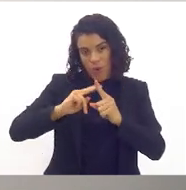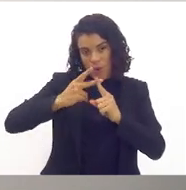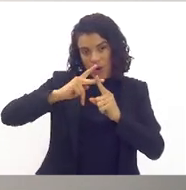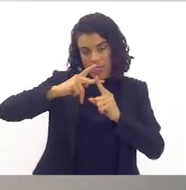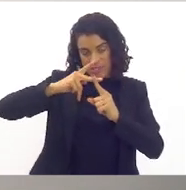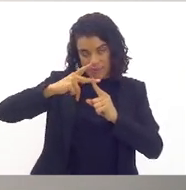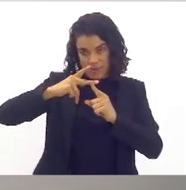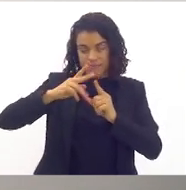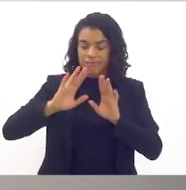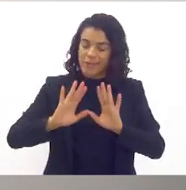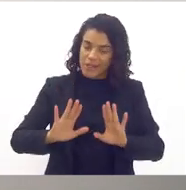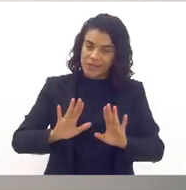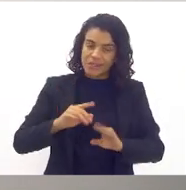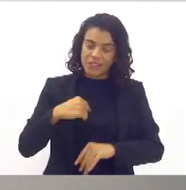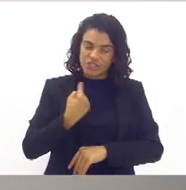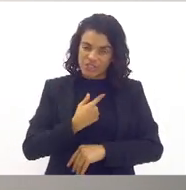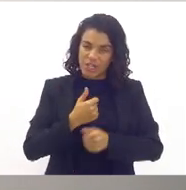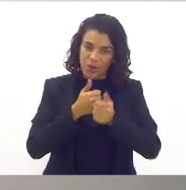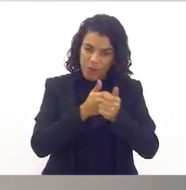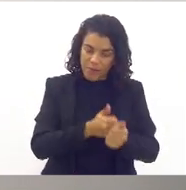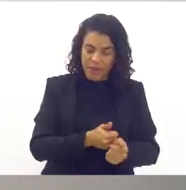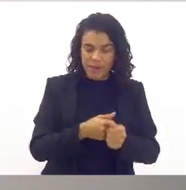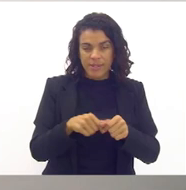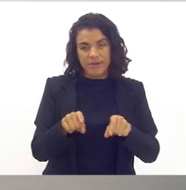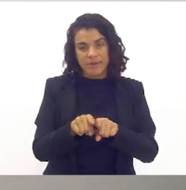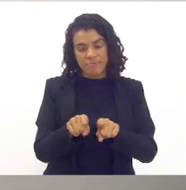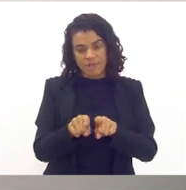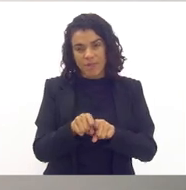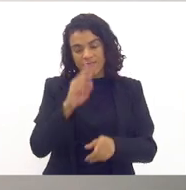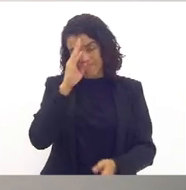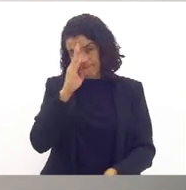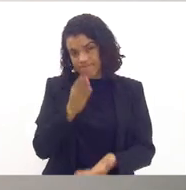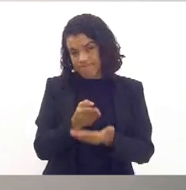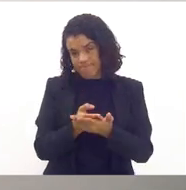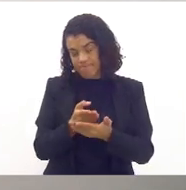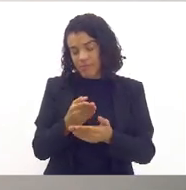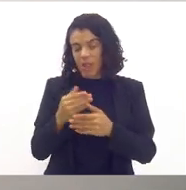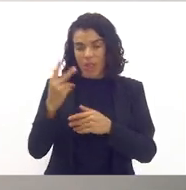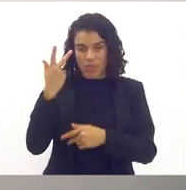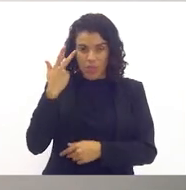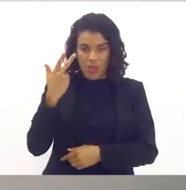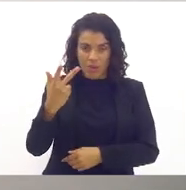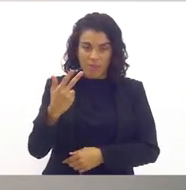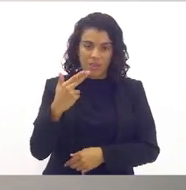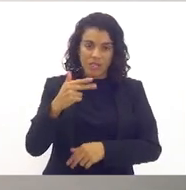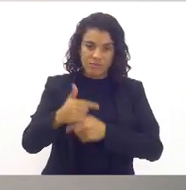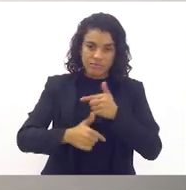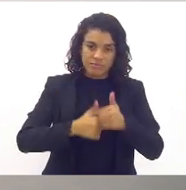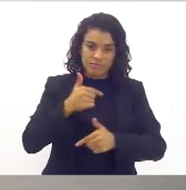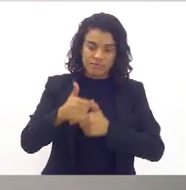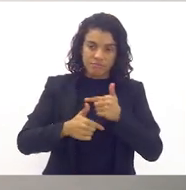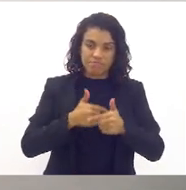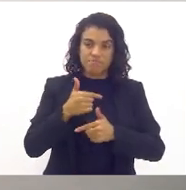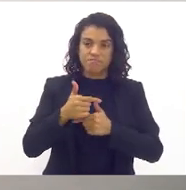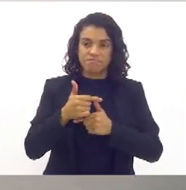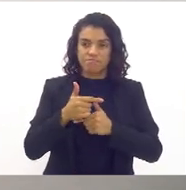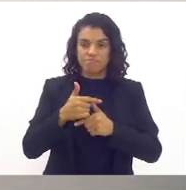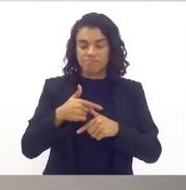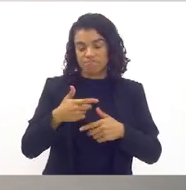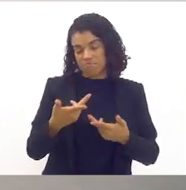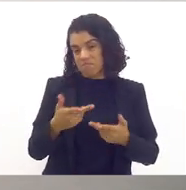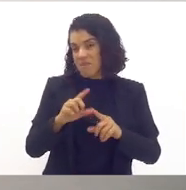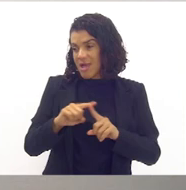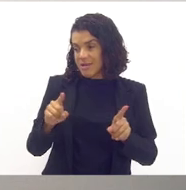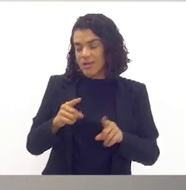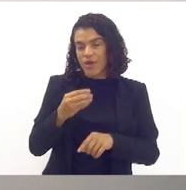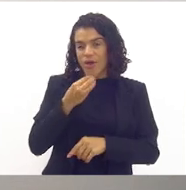acho, enfim, a gente acompanha isso e acredita isso também a normalidade de uma execução da pasta, mas é algo que, de